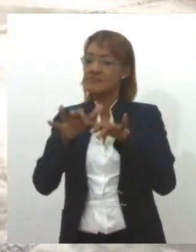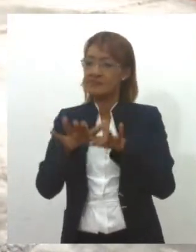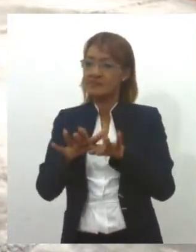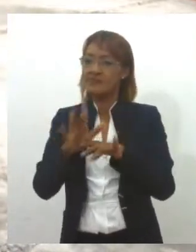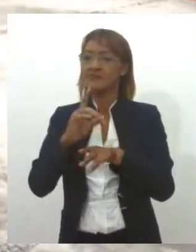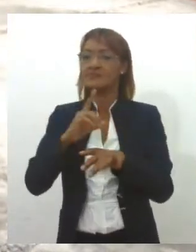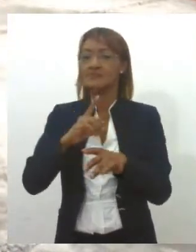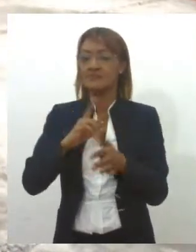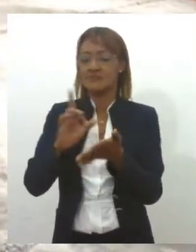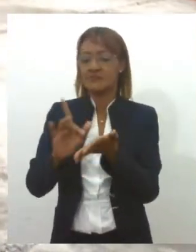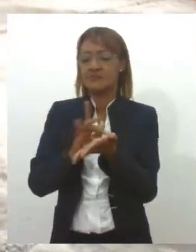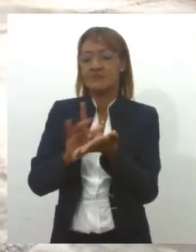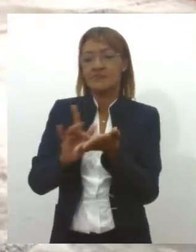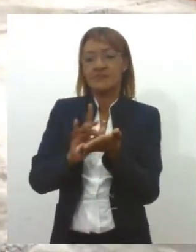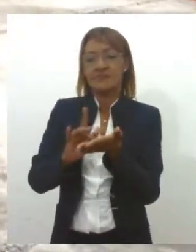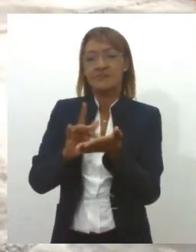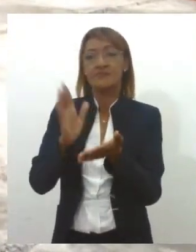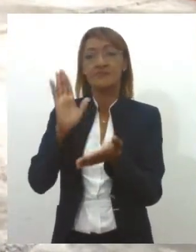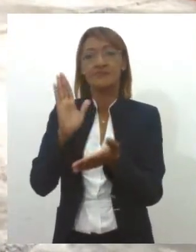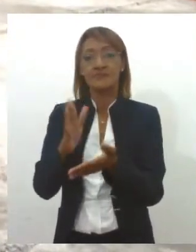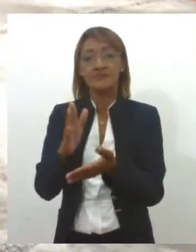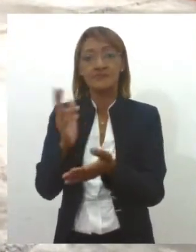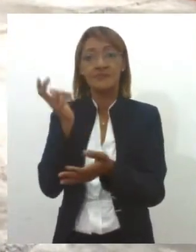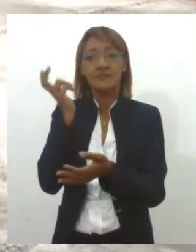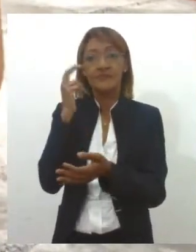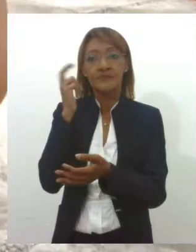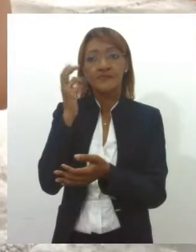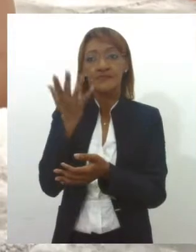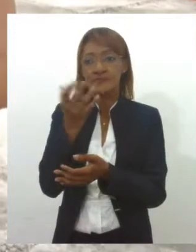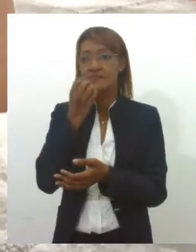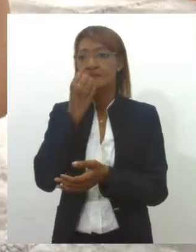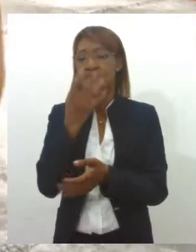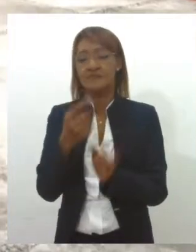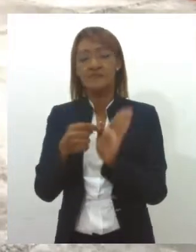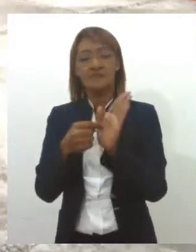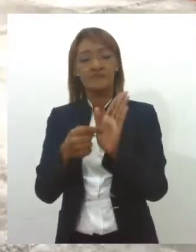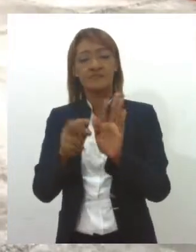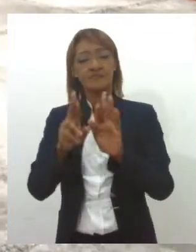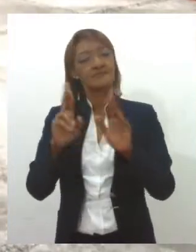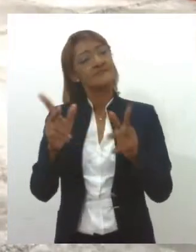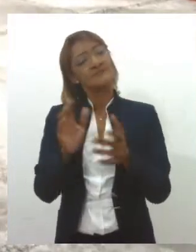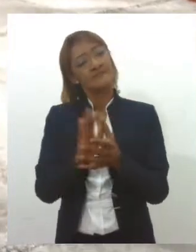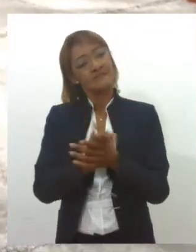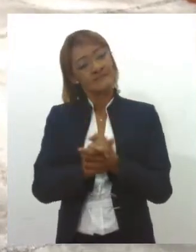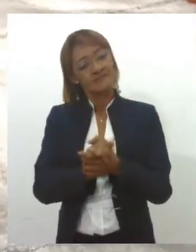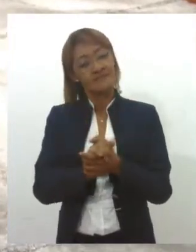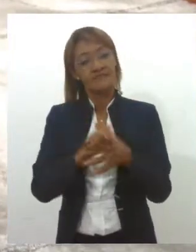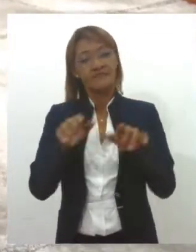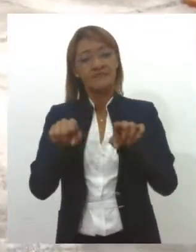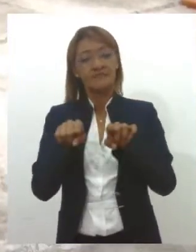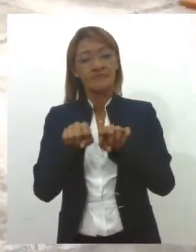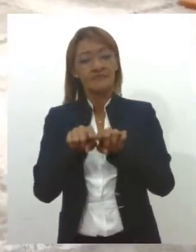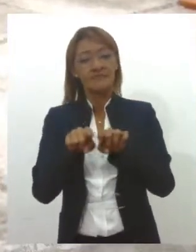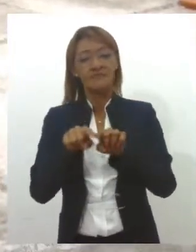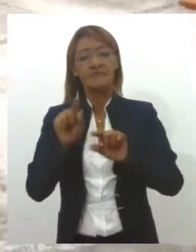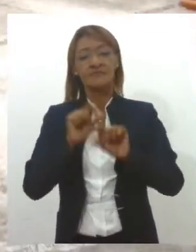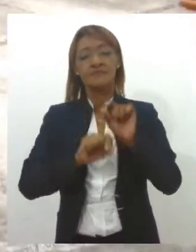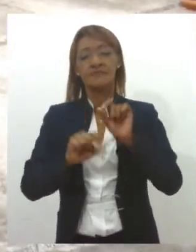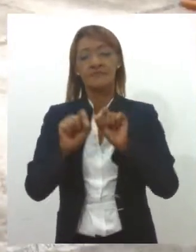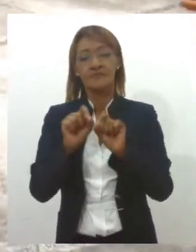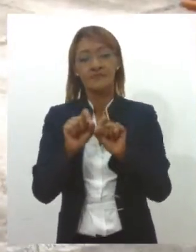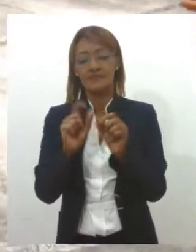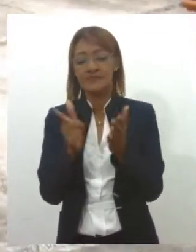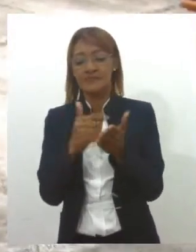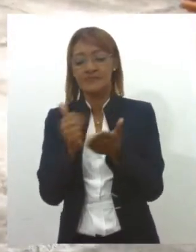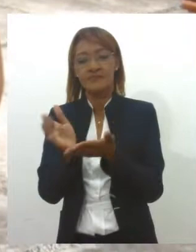do audiobook o QR Code que acaba sendo realmente um diferencial né Além disso tem uma outra questão que o que For arrecadado com o